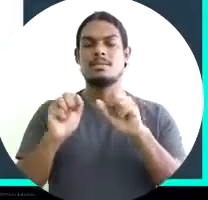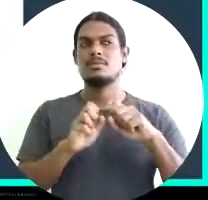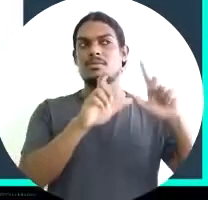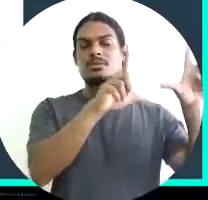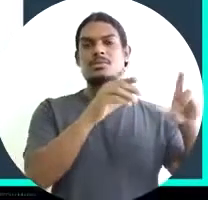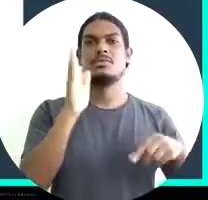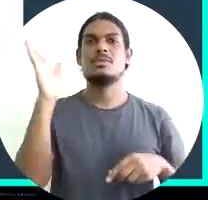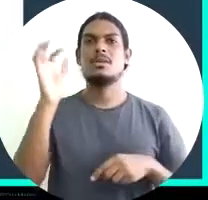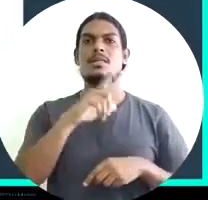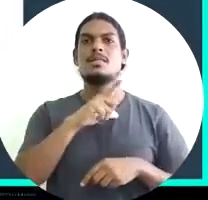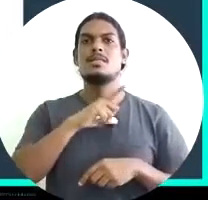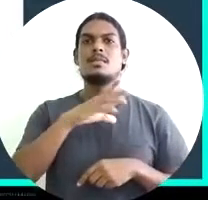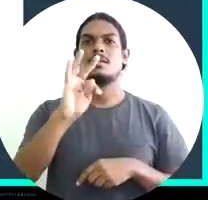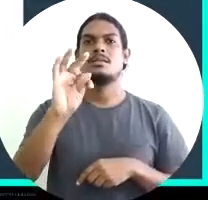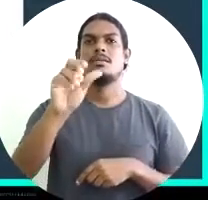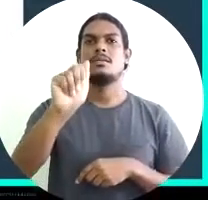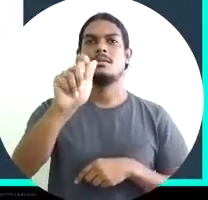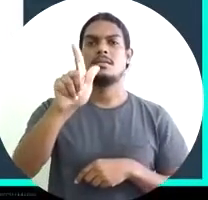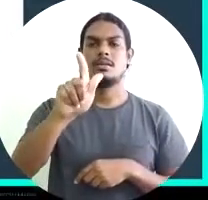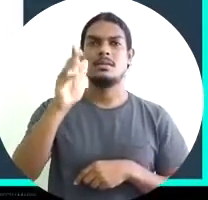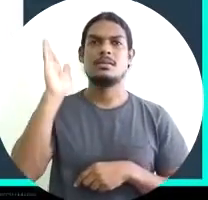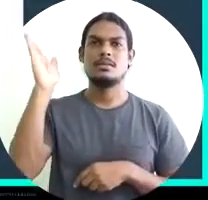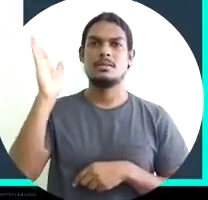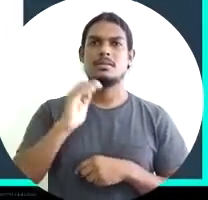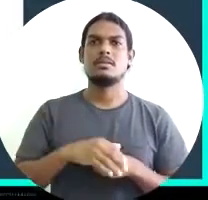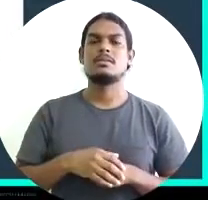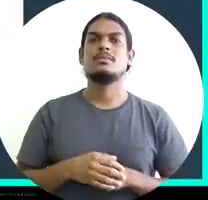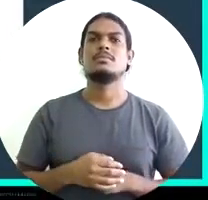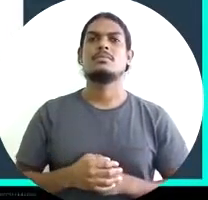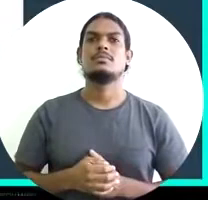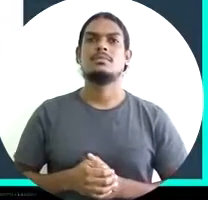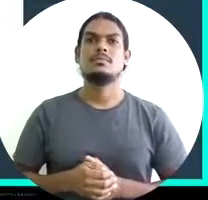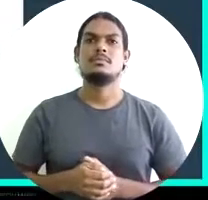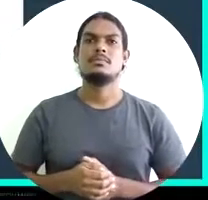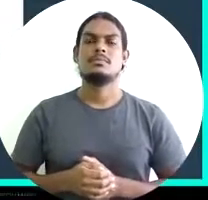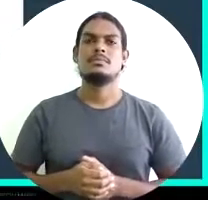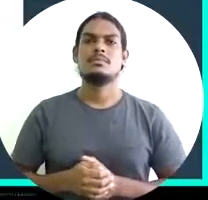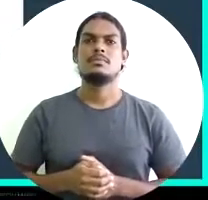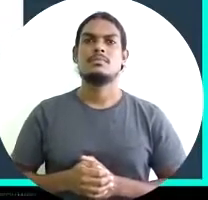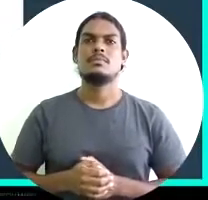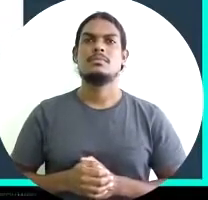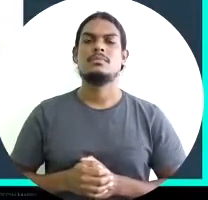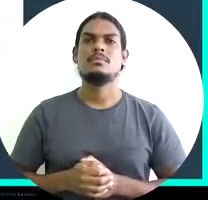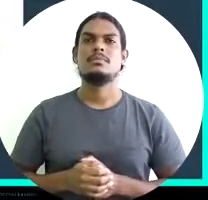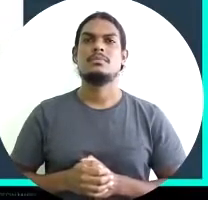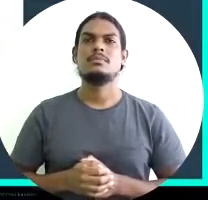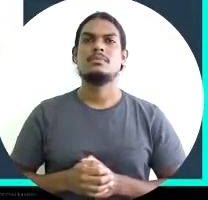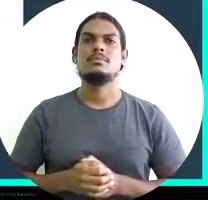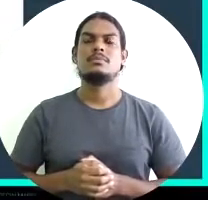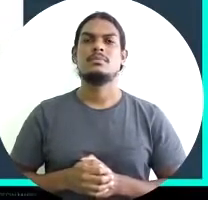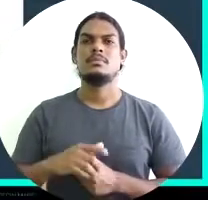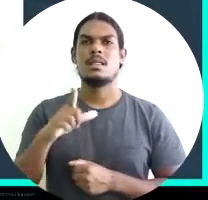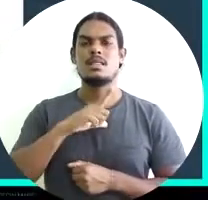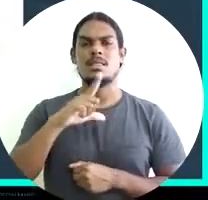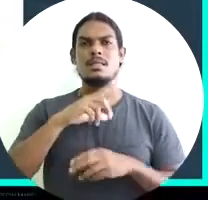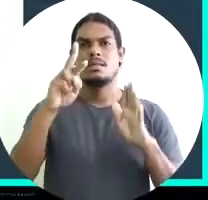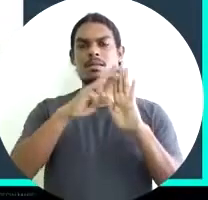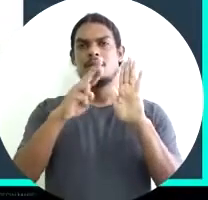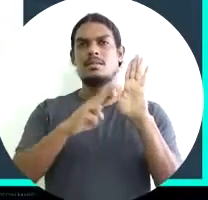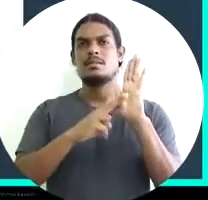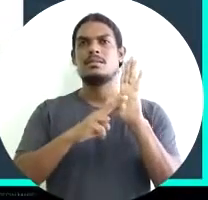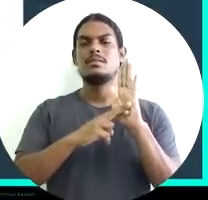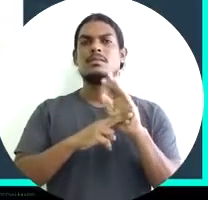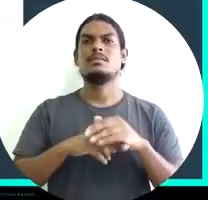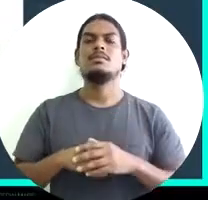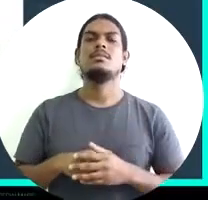tag body e a tag address, que elas têm suas regras. Na